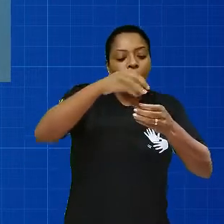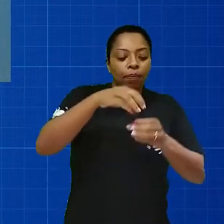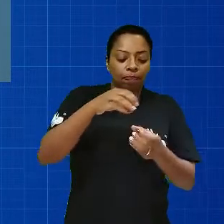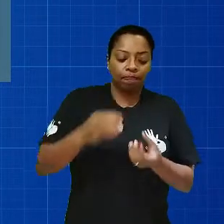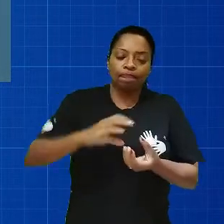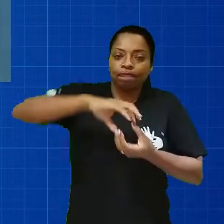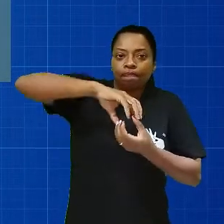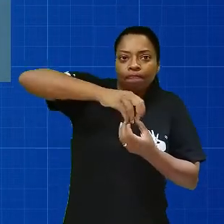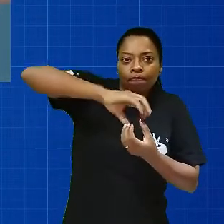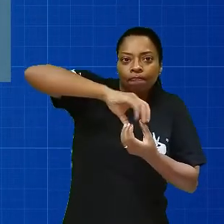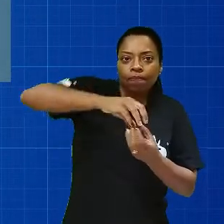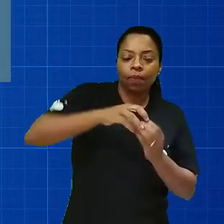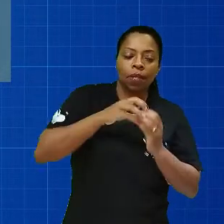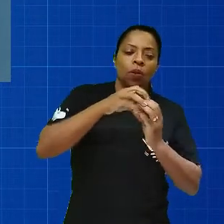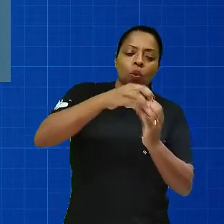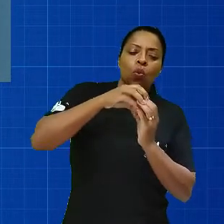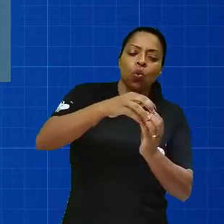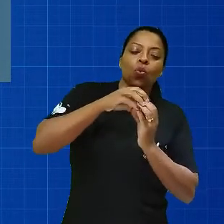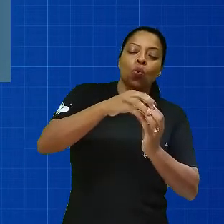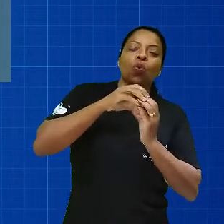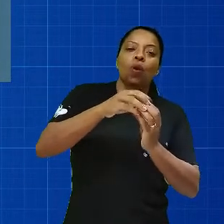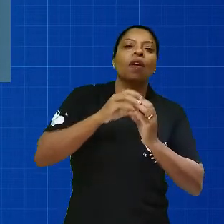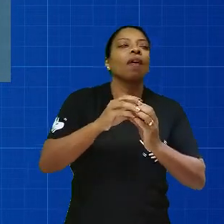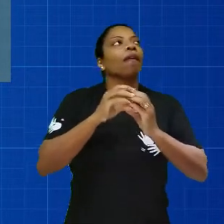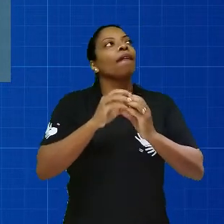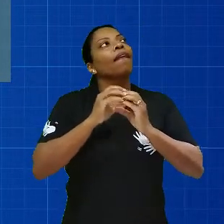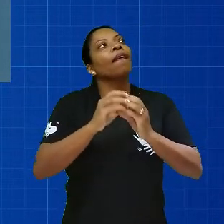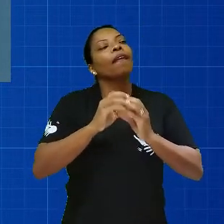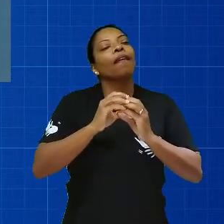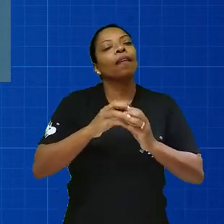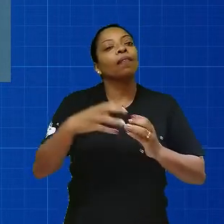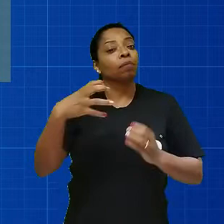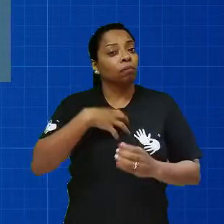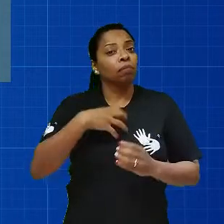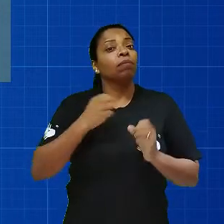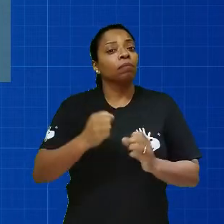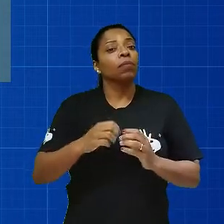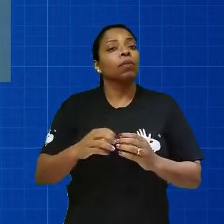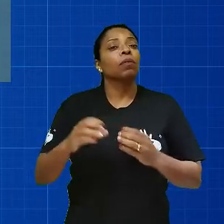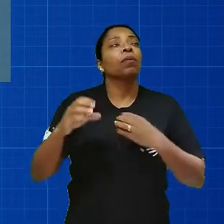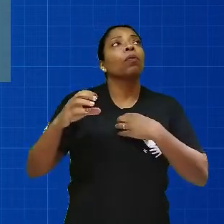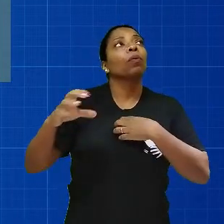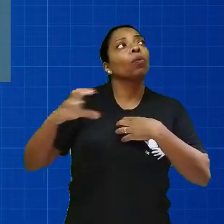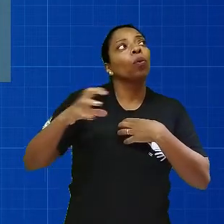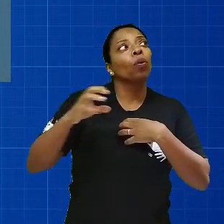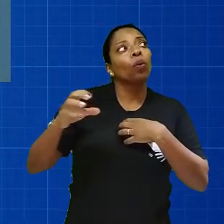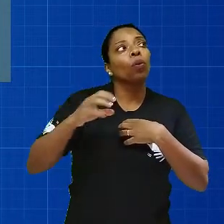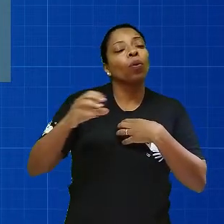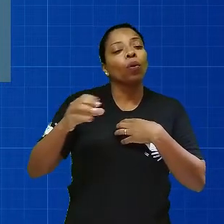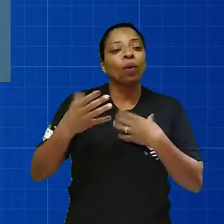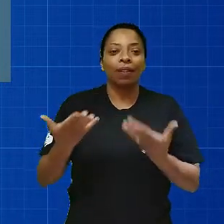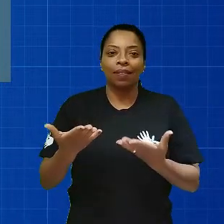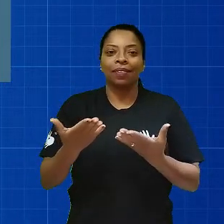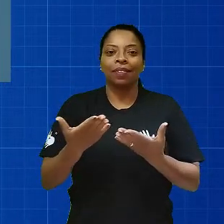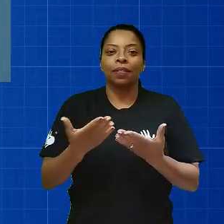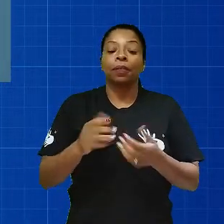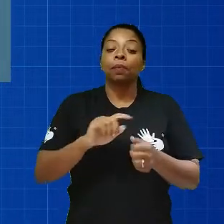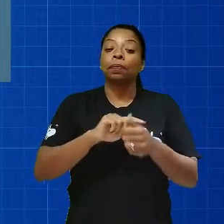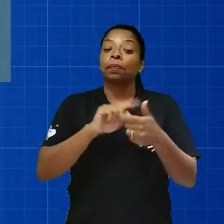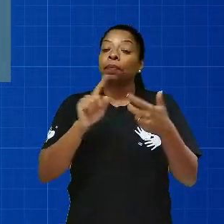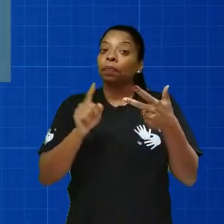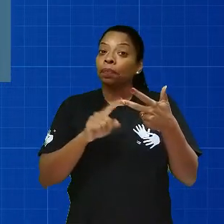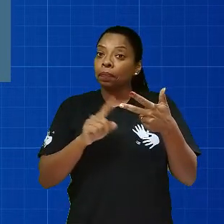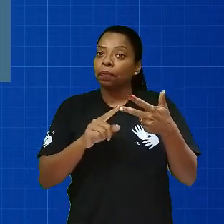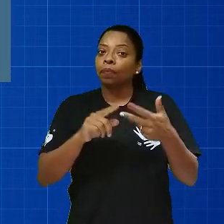maracas, você pode colocar diferentes objetos dentro e vai produzir diferentes sons. Outra proposta são